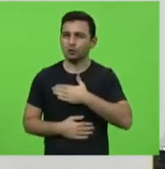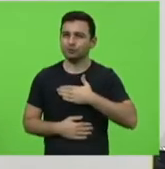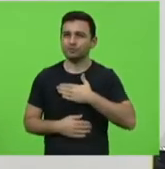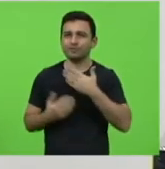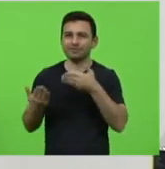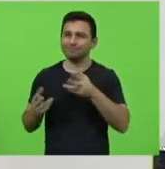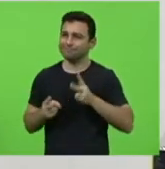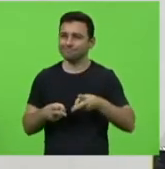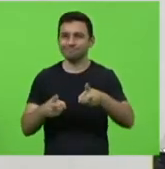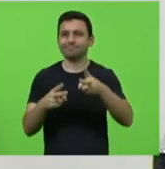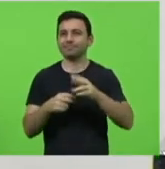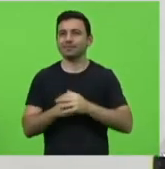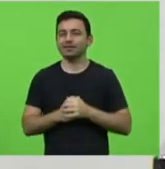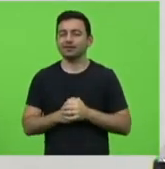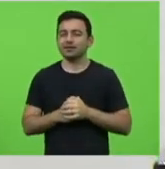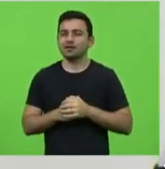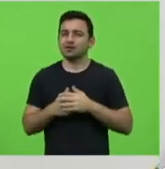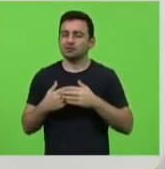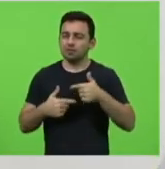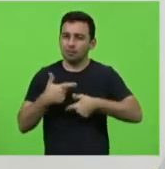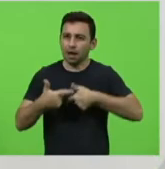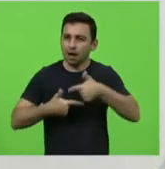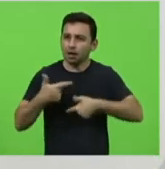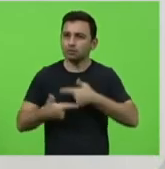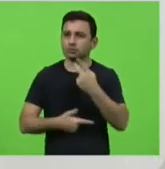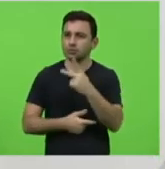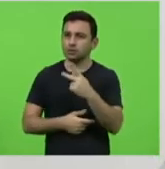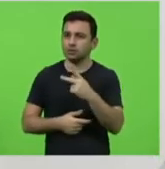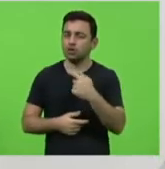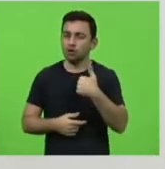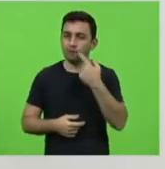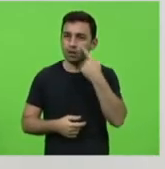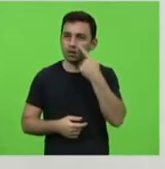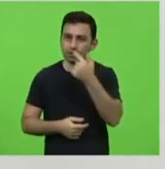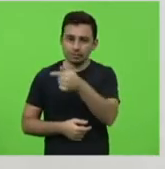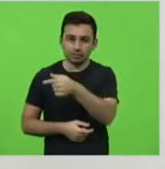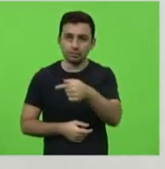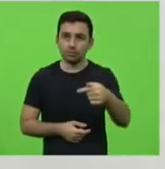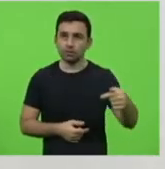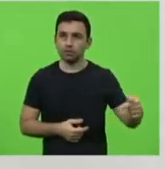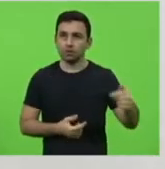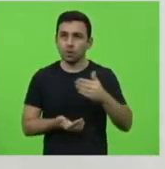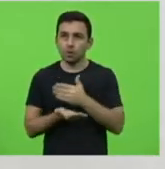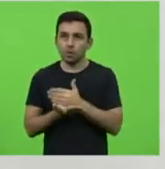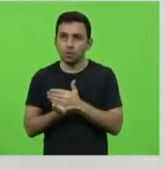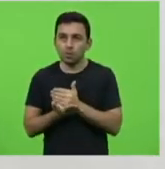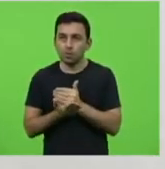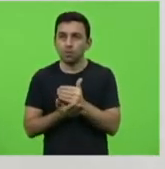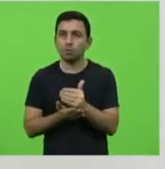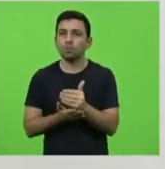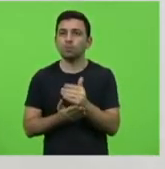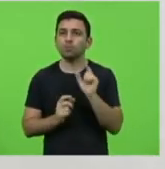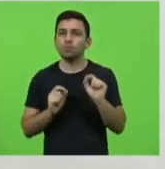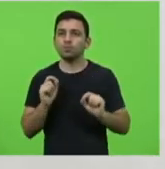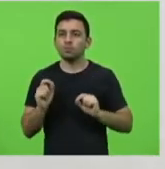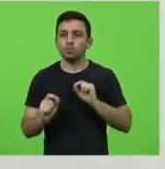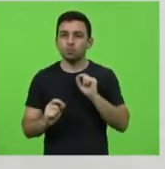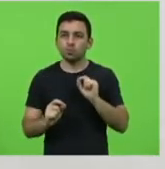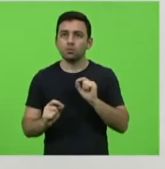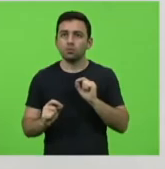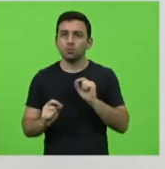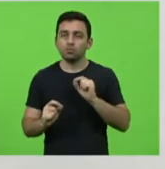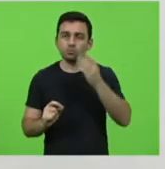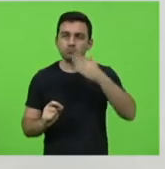acompanhando a sua atividade e eu vi que essa semana Vossa Excelência começa a cumprir o papel